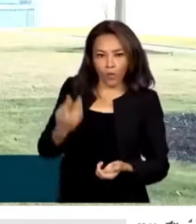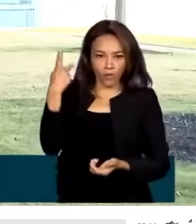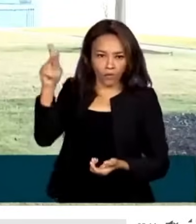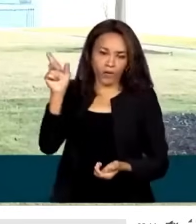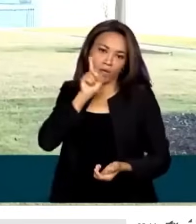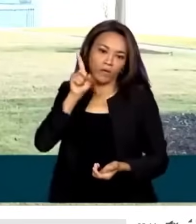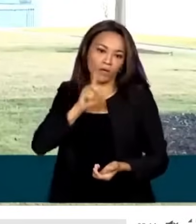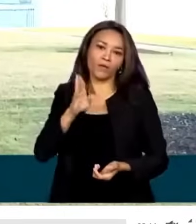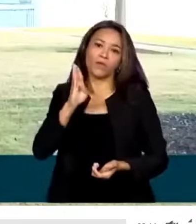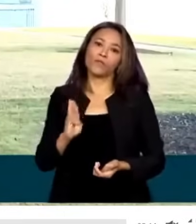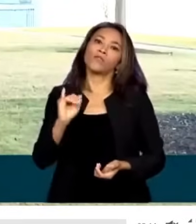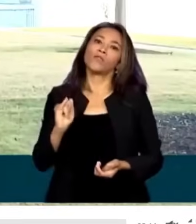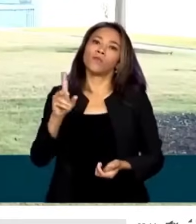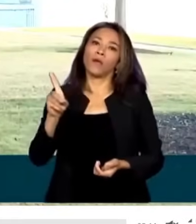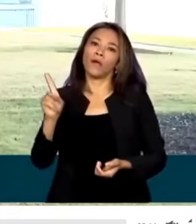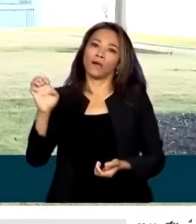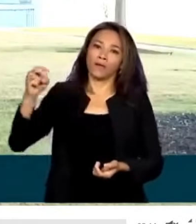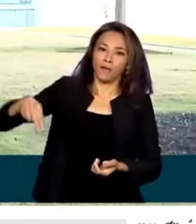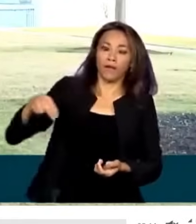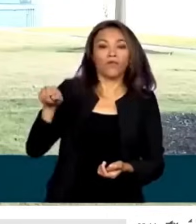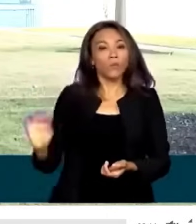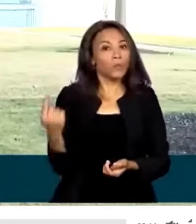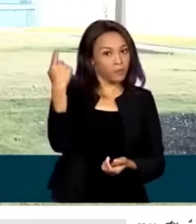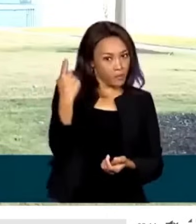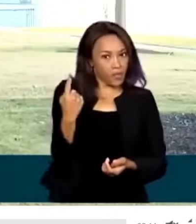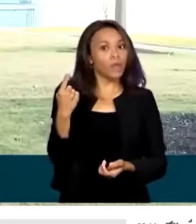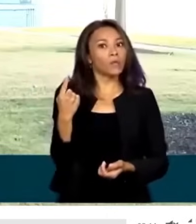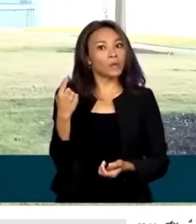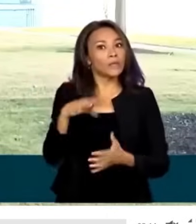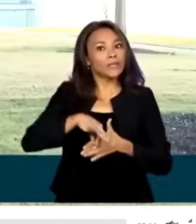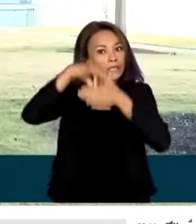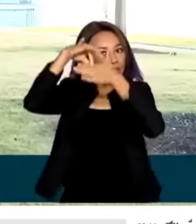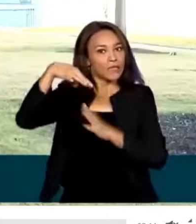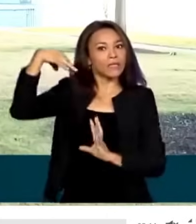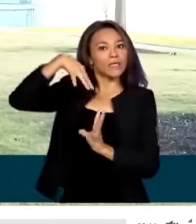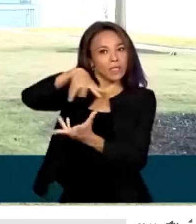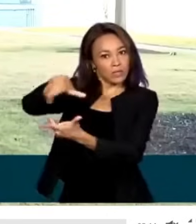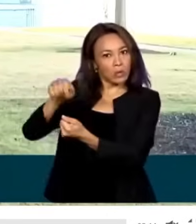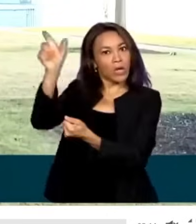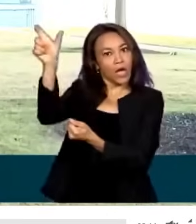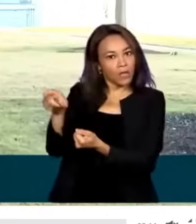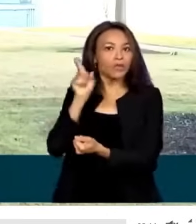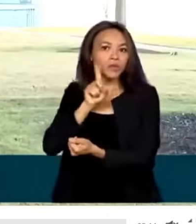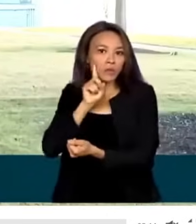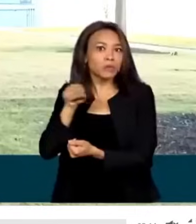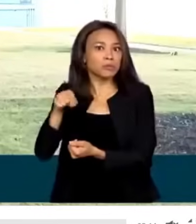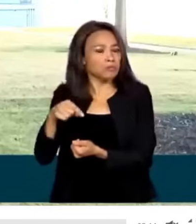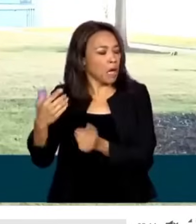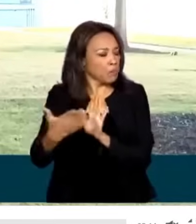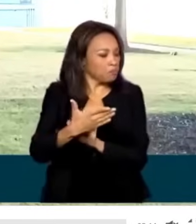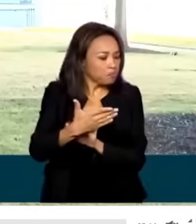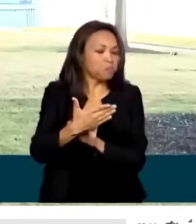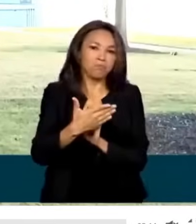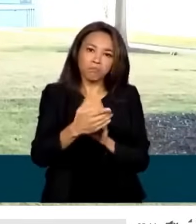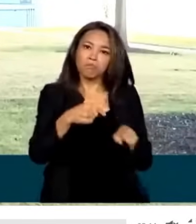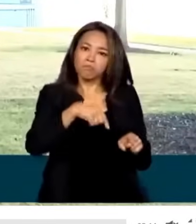a demonstração de Harmonia entre os dois líderes Lula e baiden ocuparam mais de 10 minutos diante